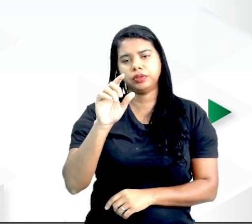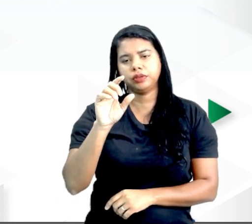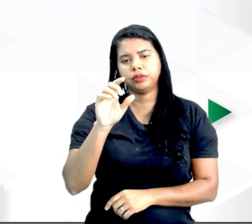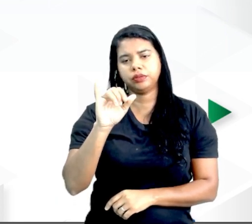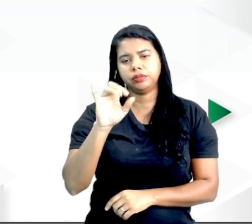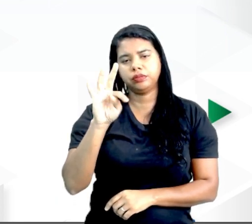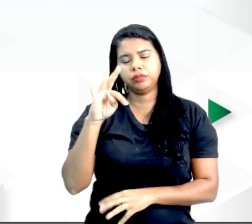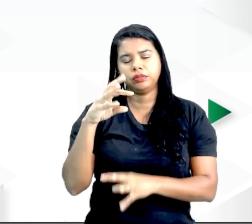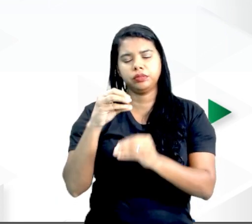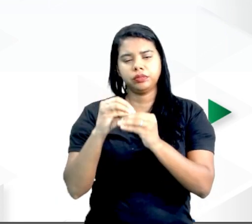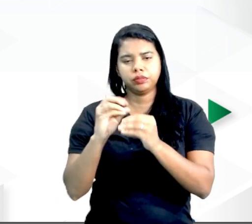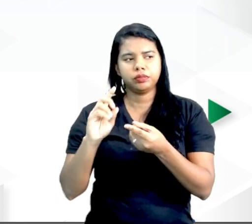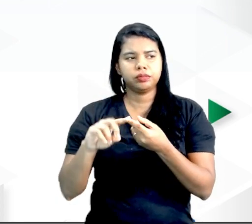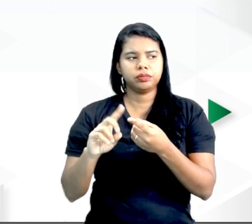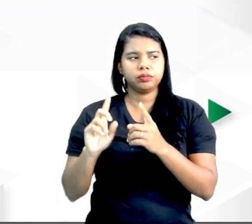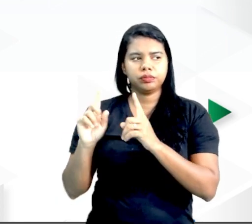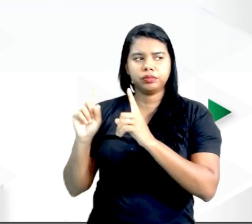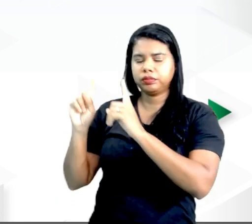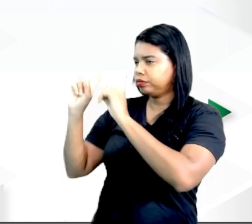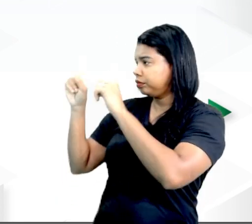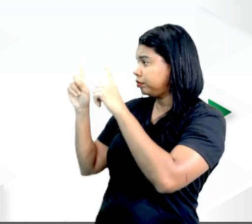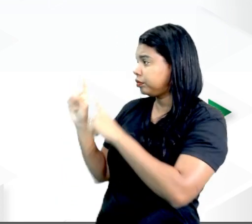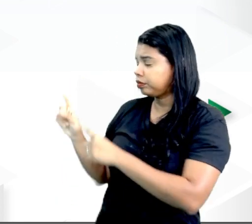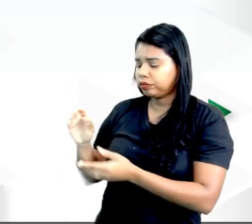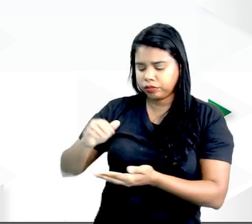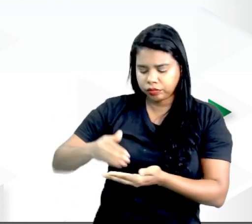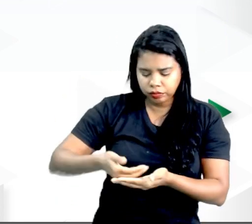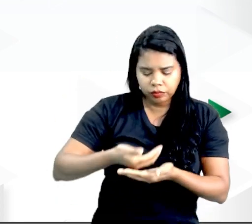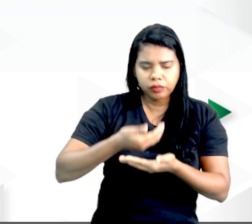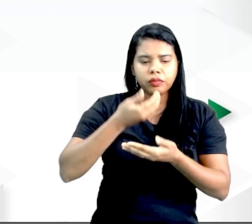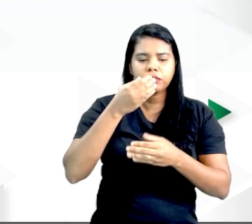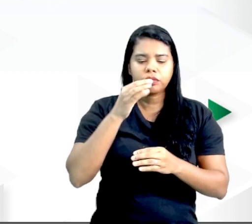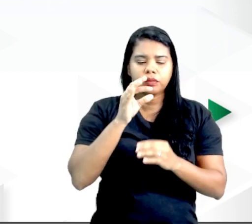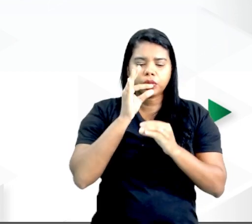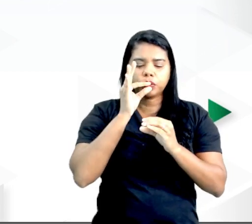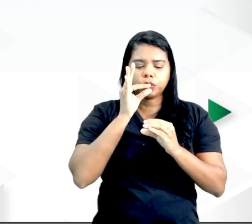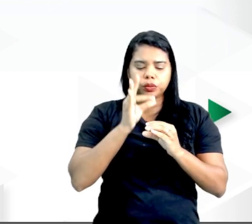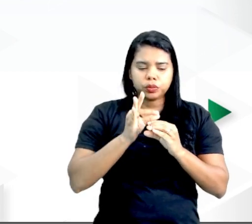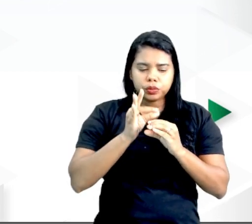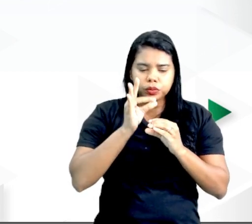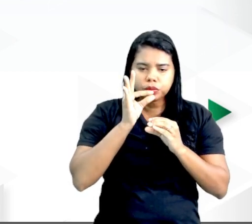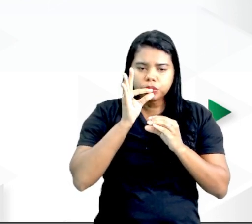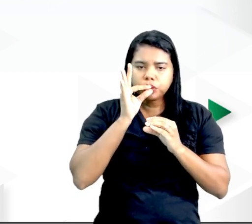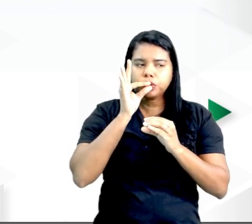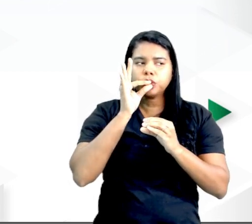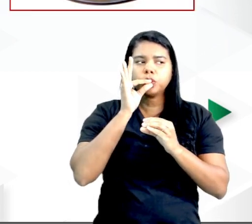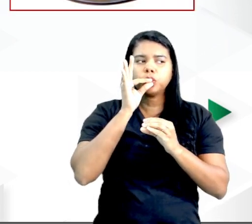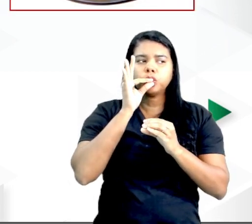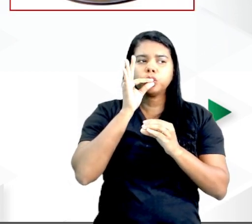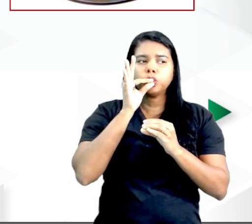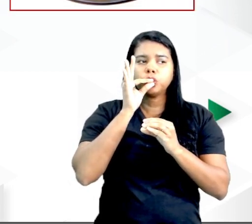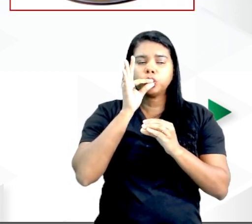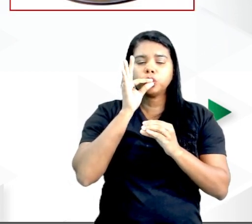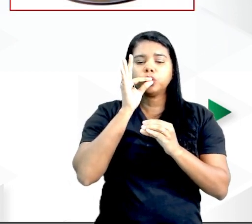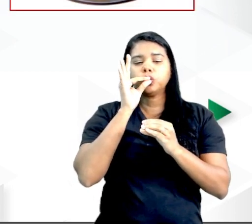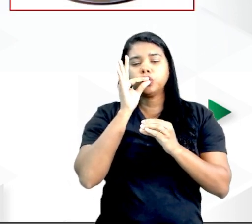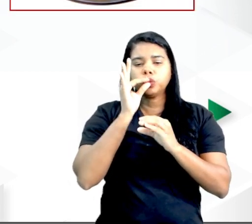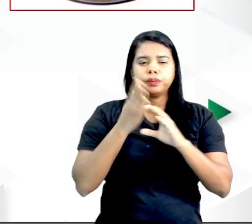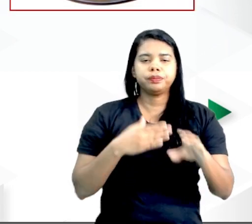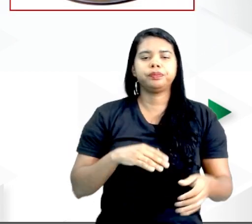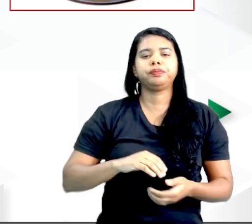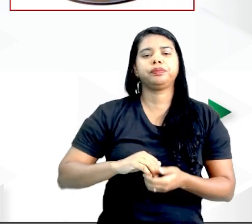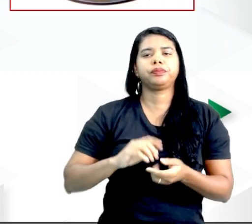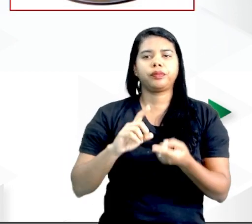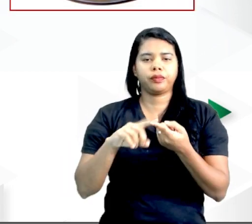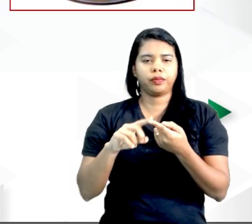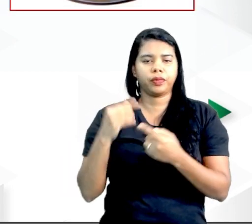A cuia também pode ser utilizada para o pessoal que toma chimarrão, olha aí, ó. Vê que coisa legal, tá vendo? Também é utilizada para